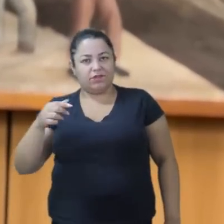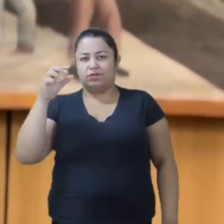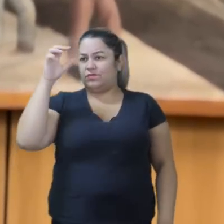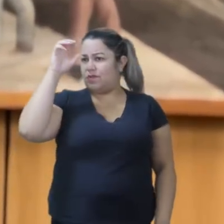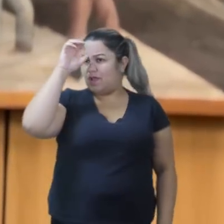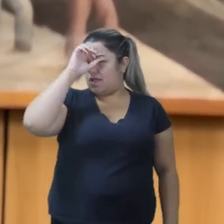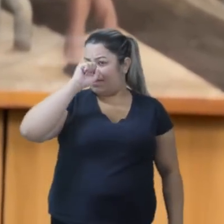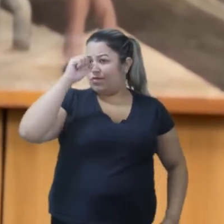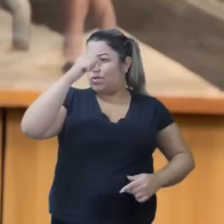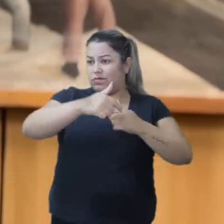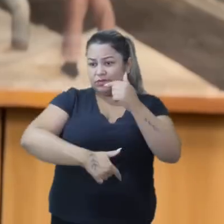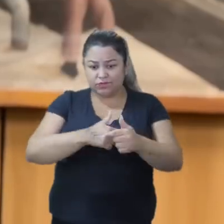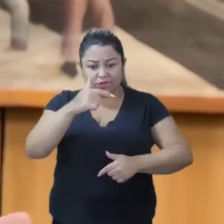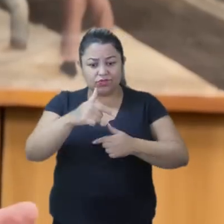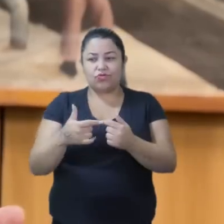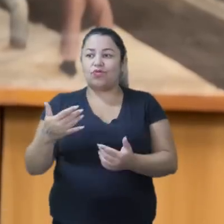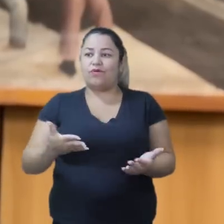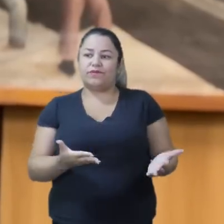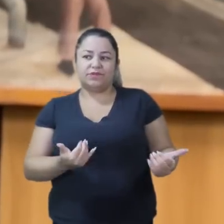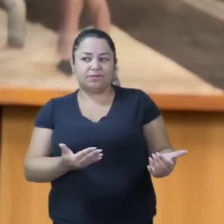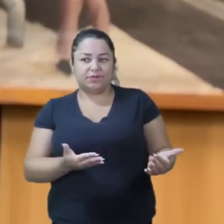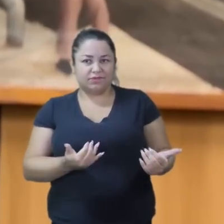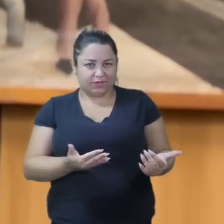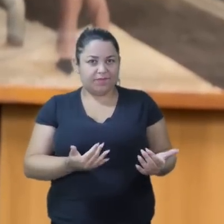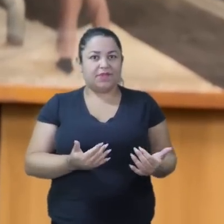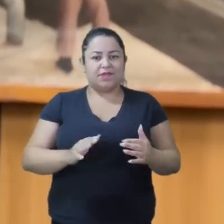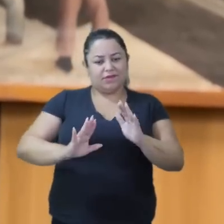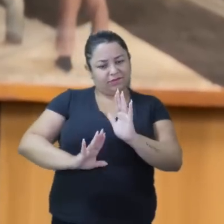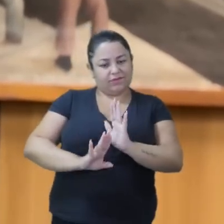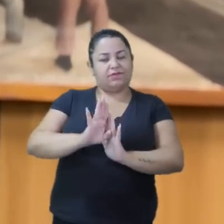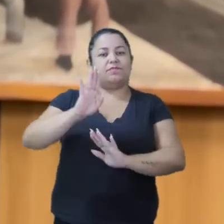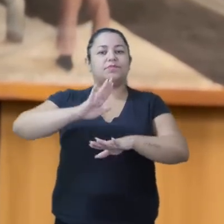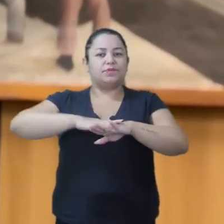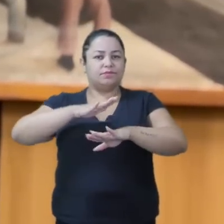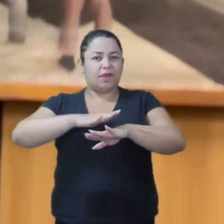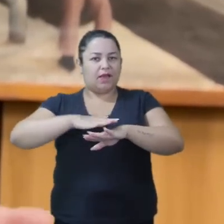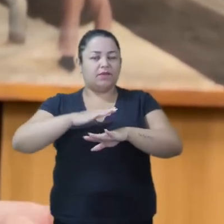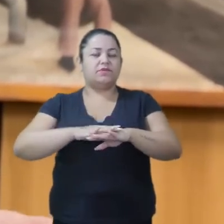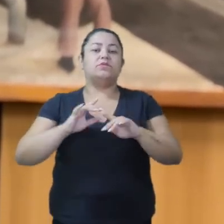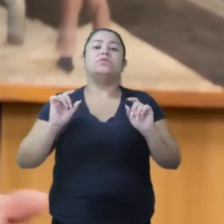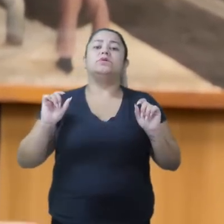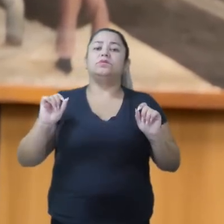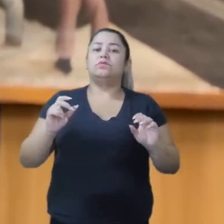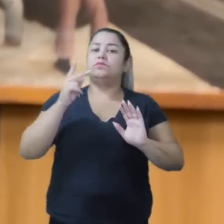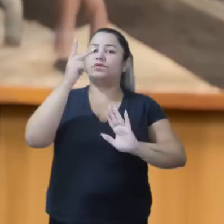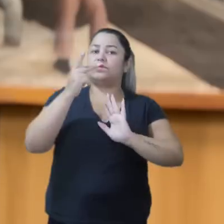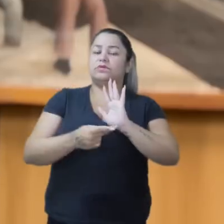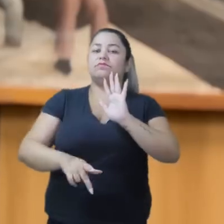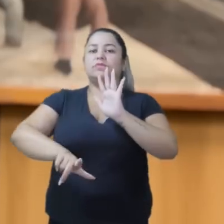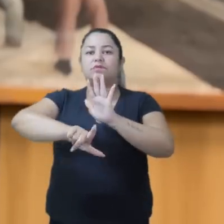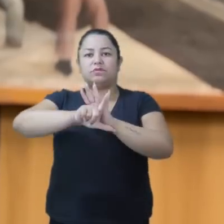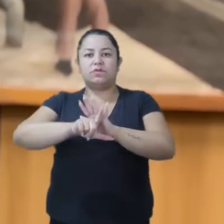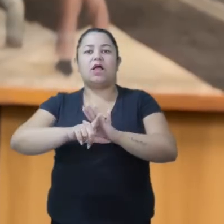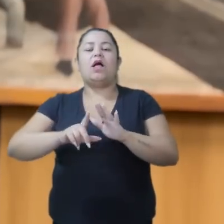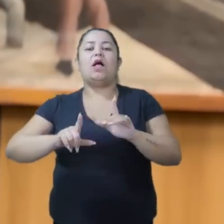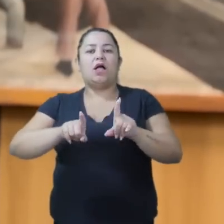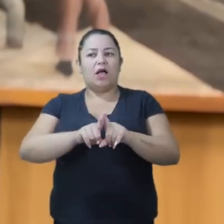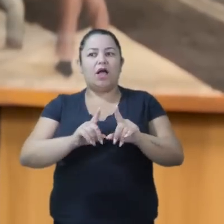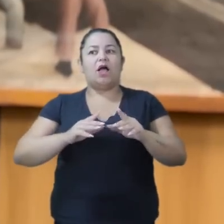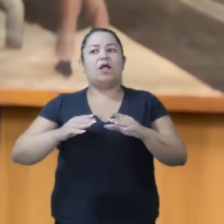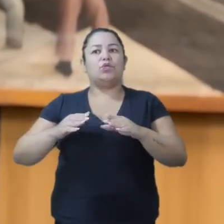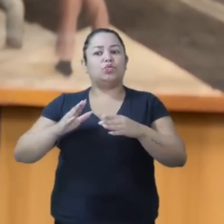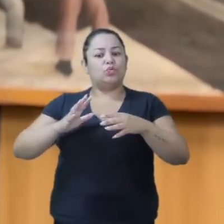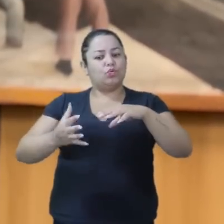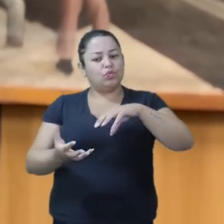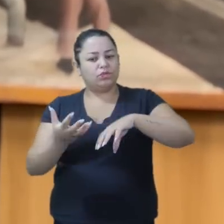aprendizes no país e queremos crescer ainda mais, né, a partir de um projeto de lei que está tramitando no Congresso de